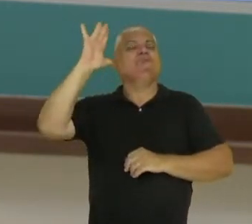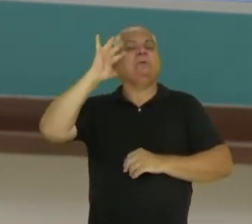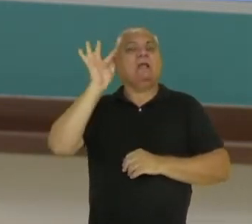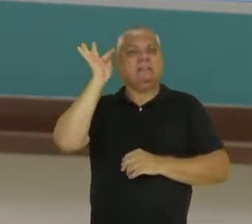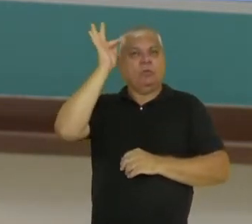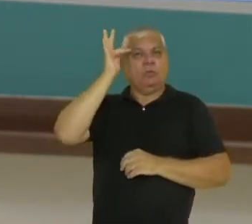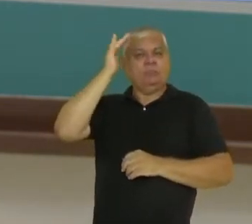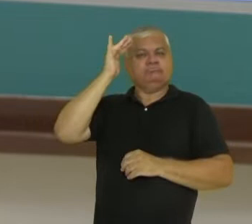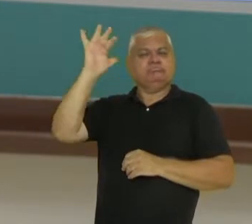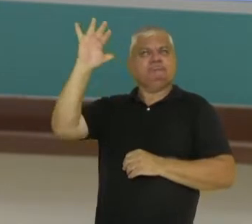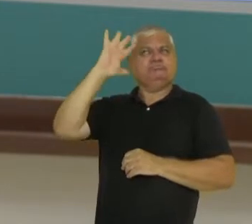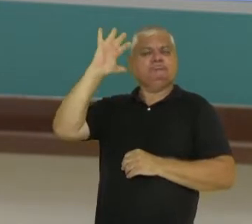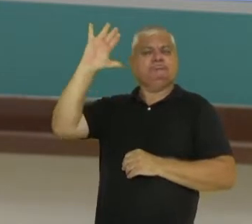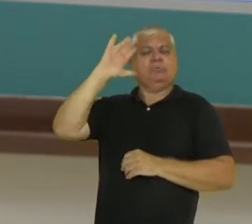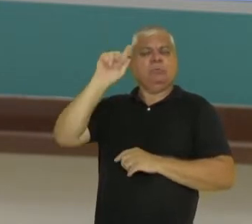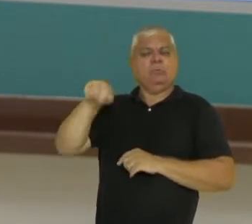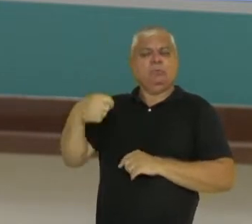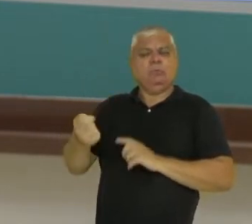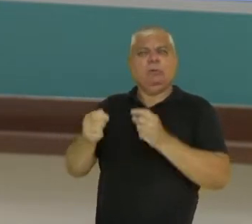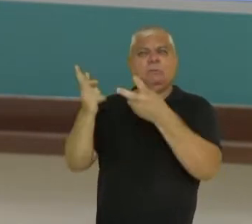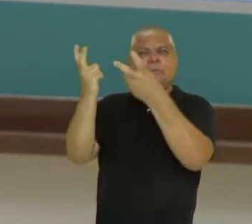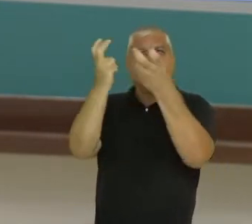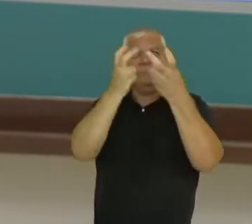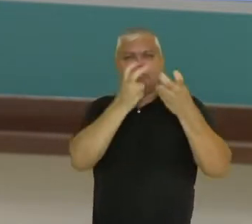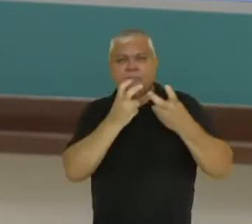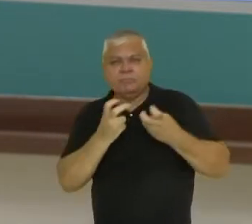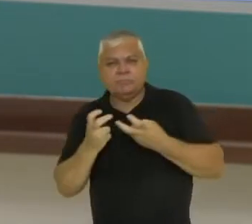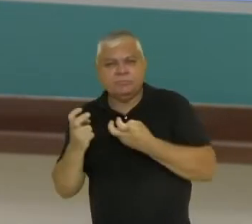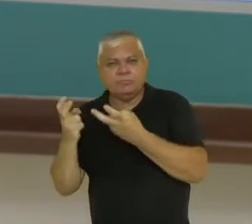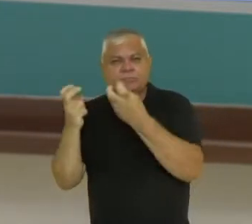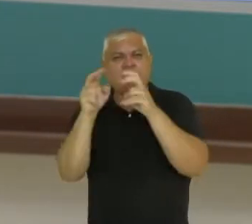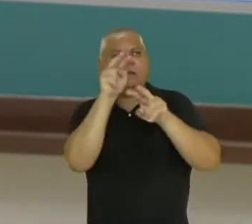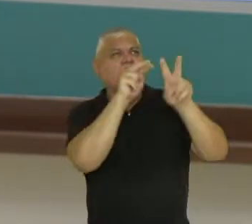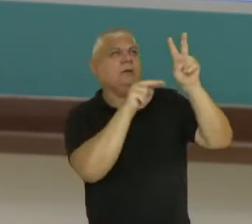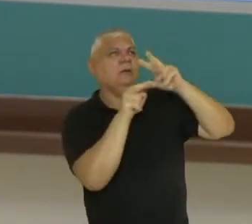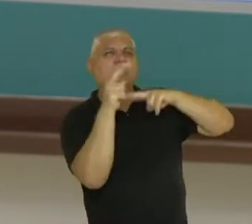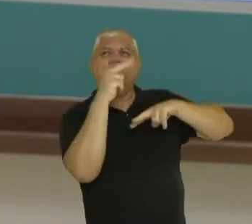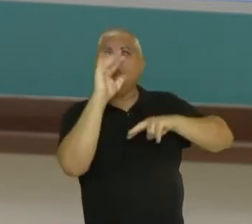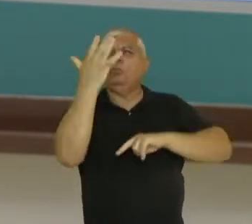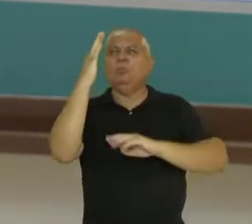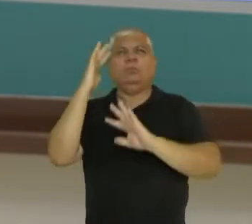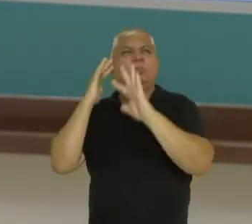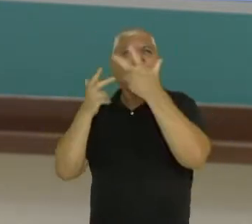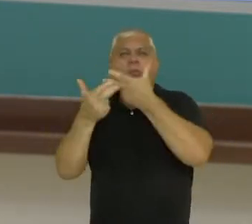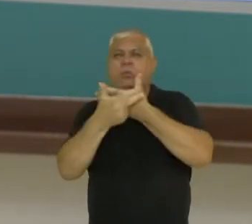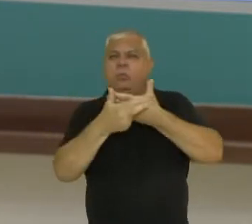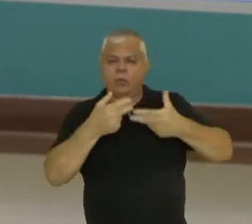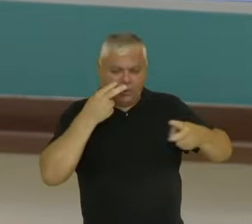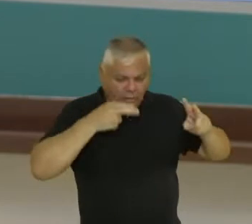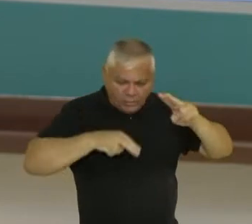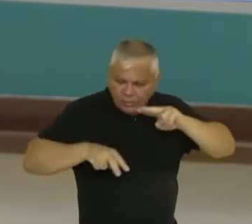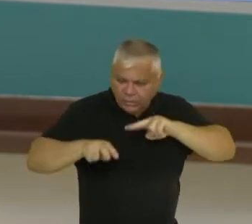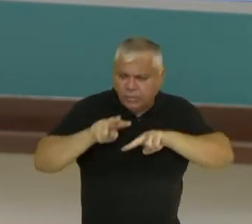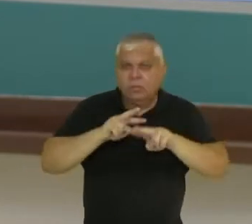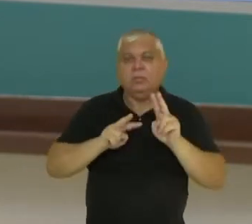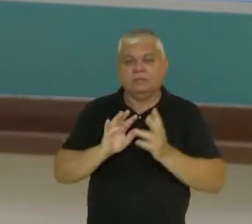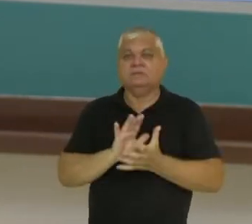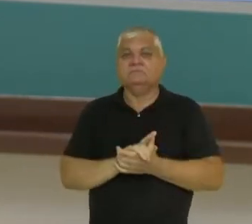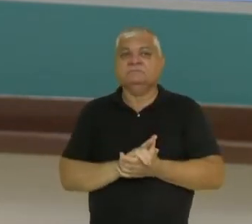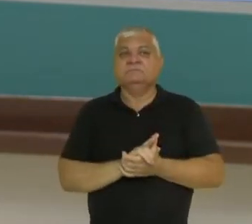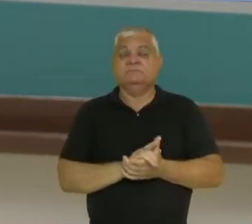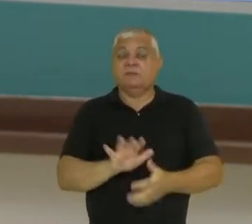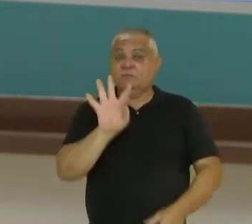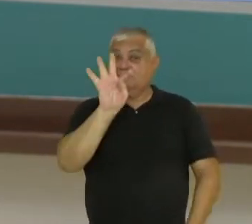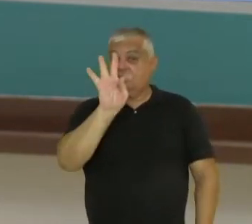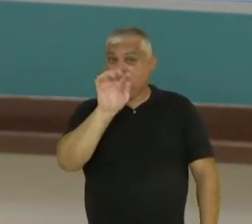pensamentos a respeito do que eles conseguiam observar a olho nu ali sobre a natureza. Era isso que os filósofos nesse momento estavam fazendo. Então,